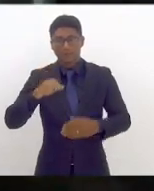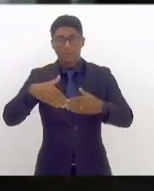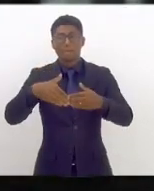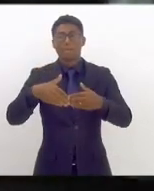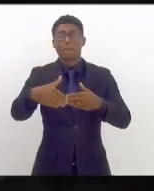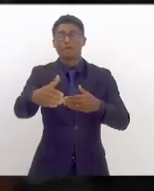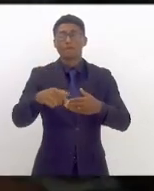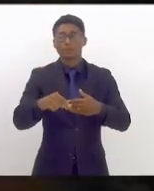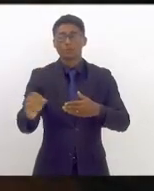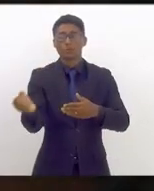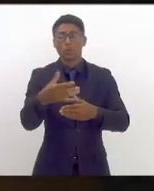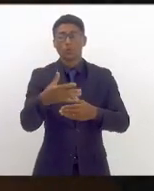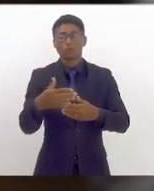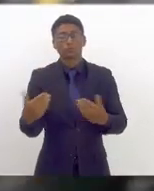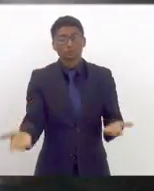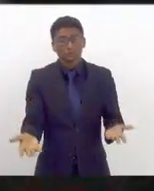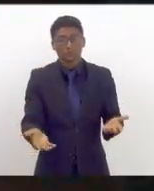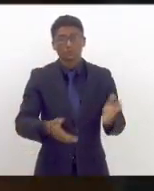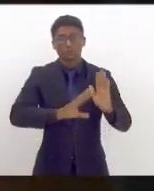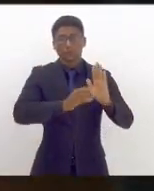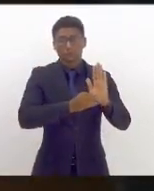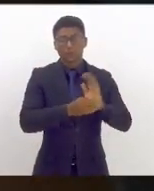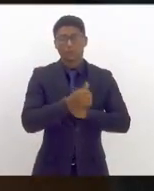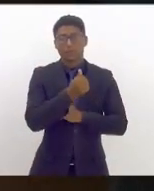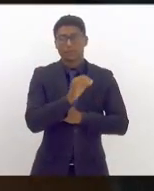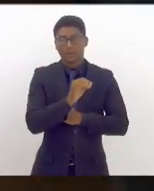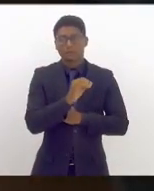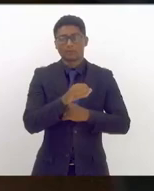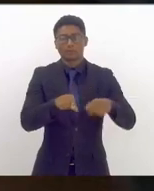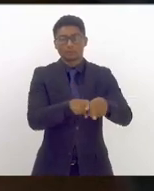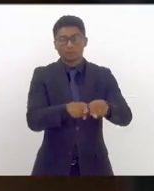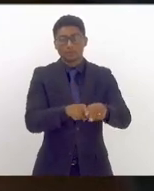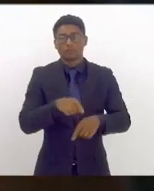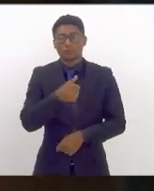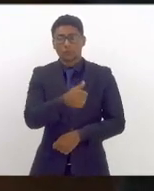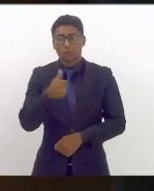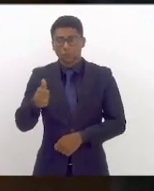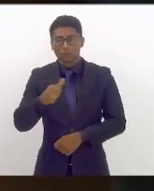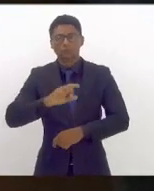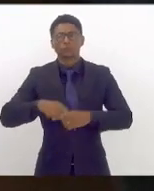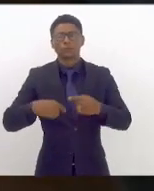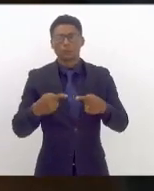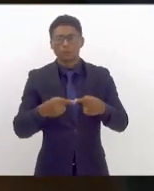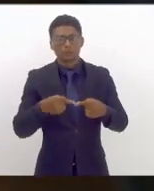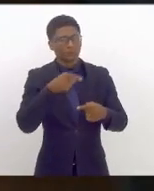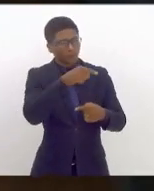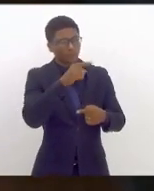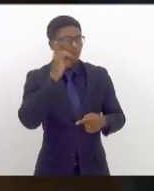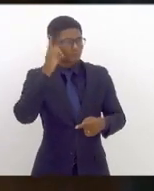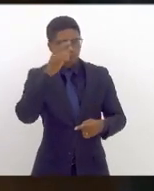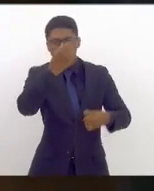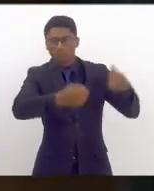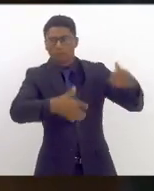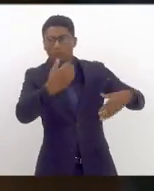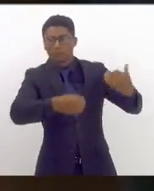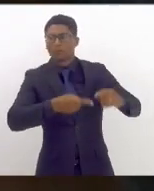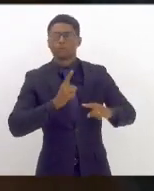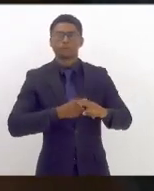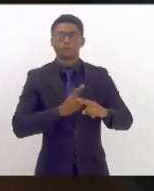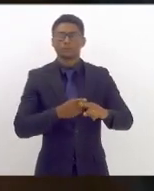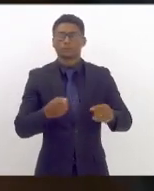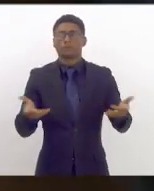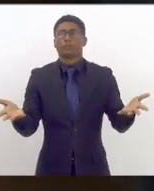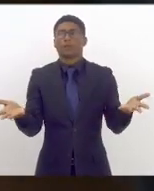justamente as emendas 10 e 11 Traz esse elemento que o deputado apresentou porque agora a partir desse